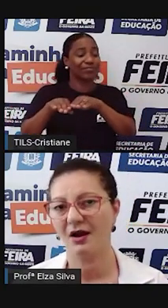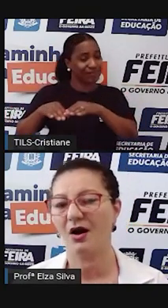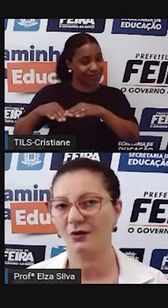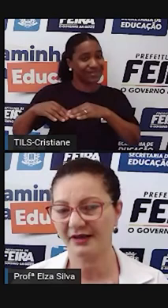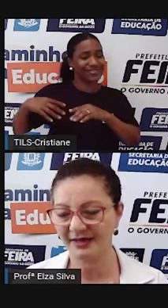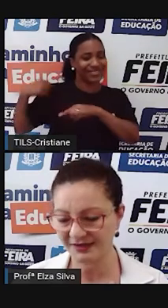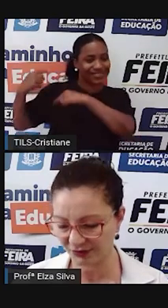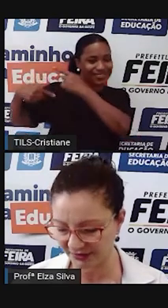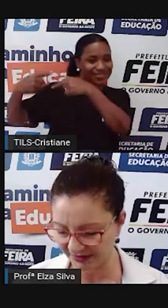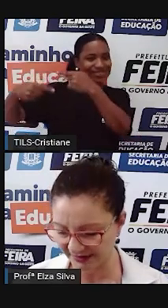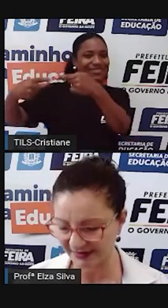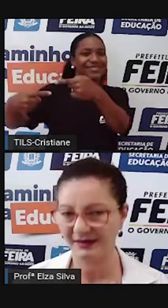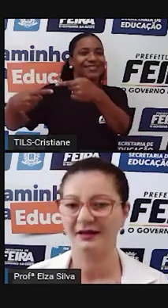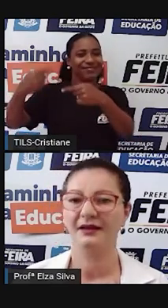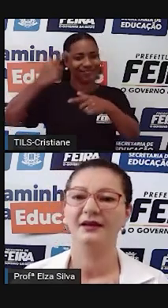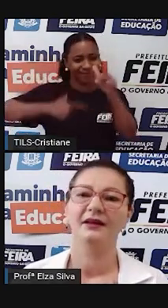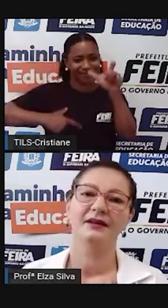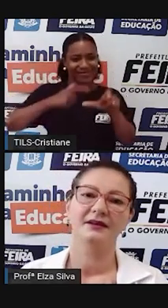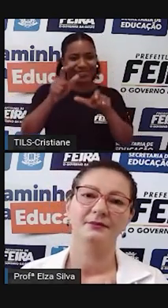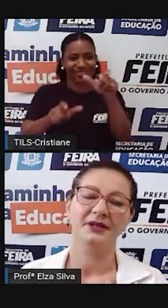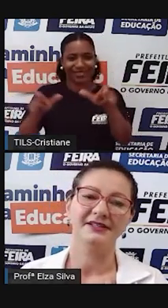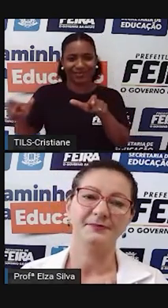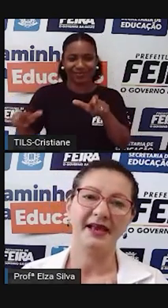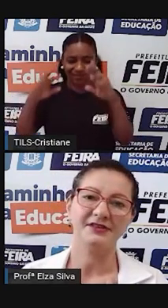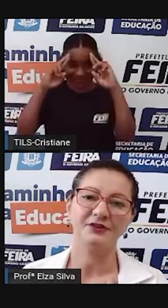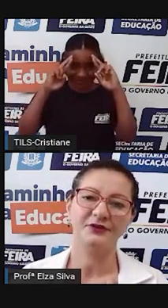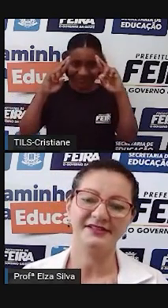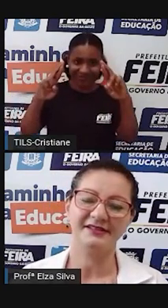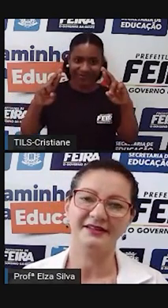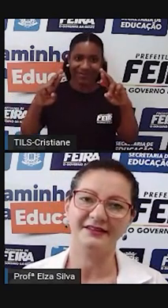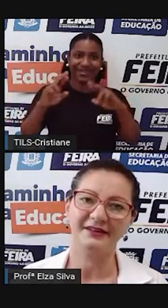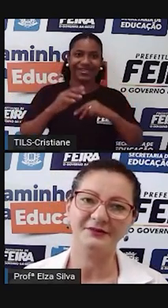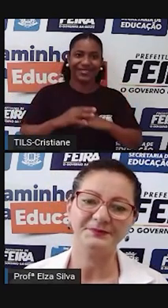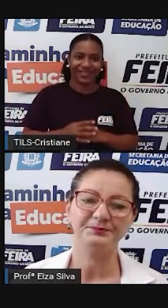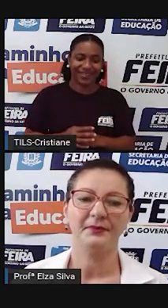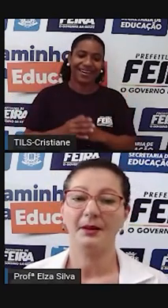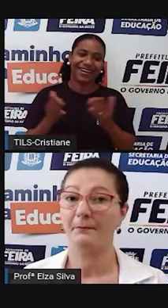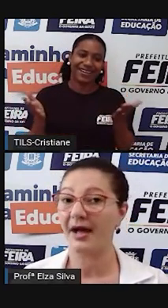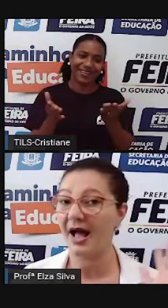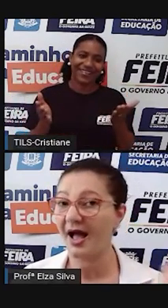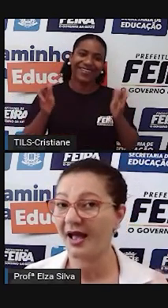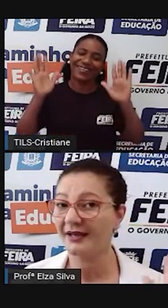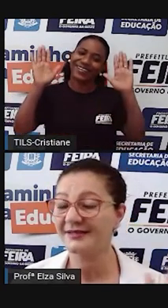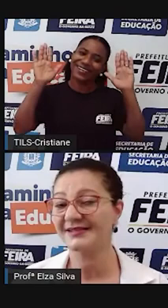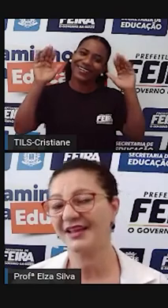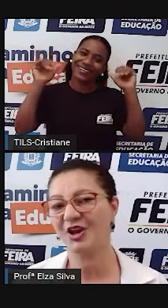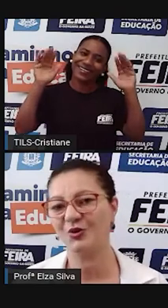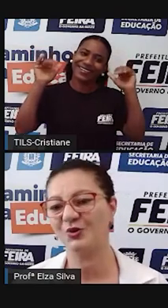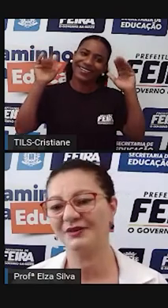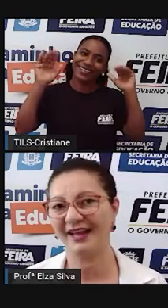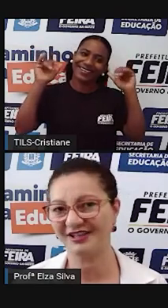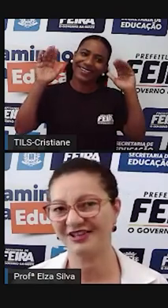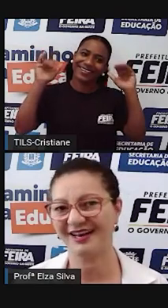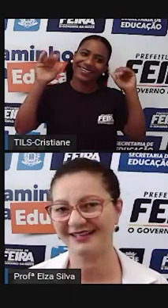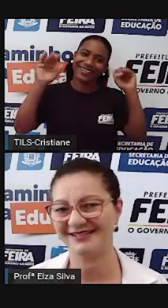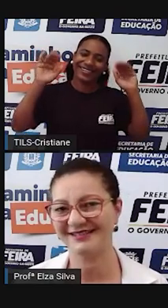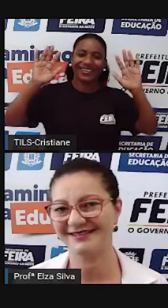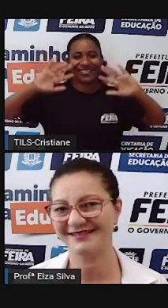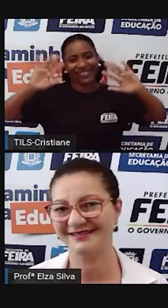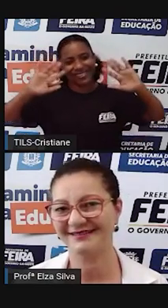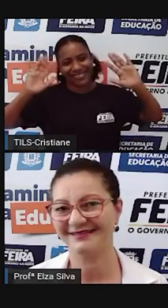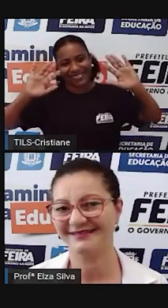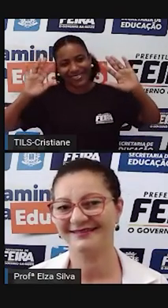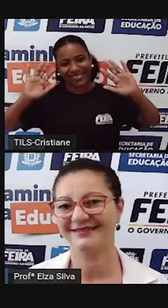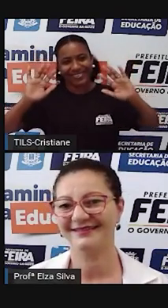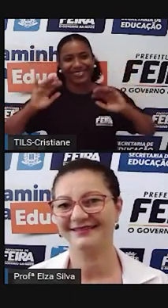origens. Ok, students? Me despeço de vocês, então. Bye! See you next class!